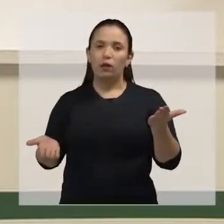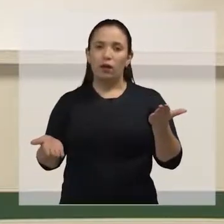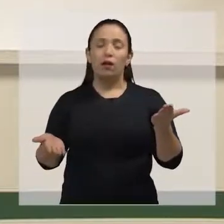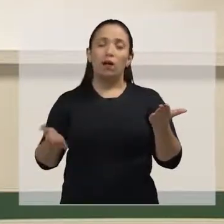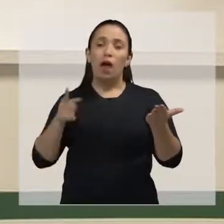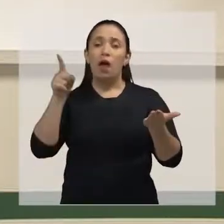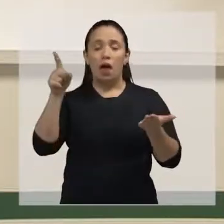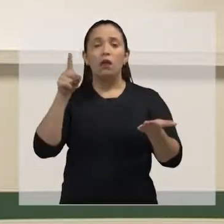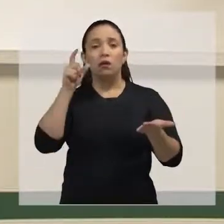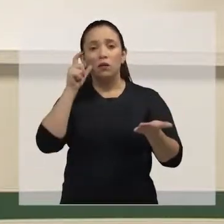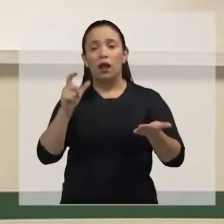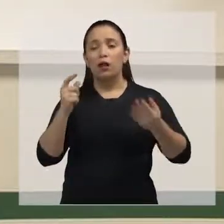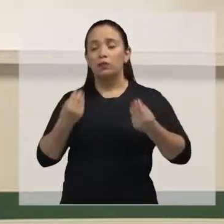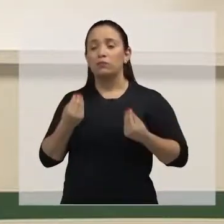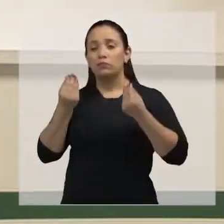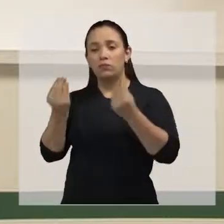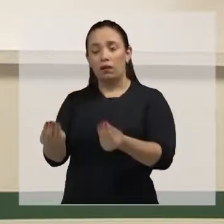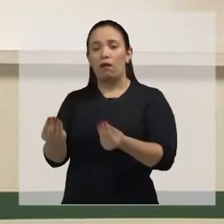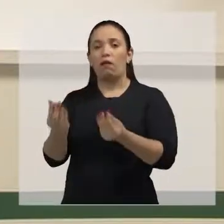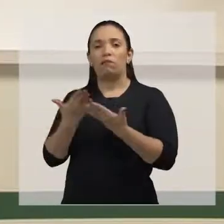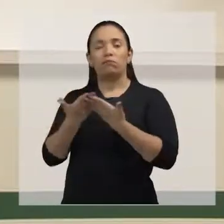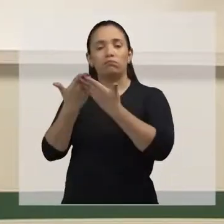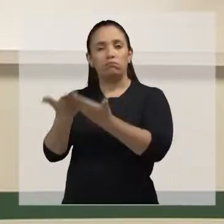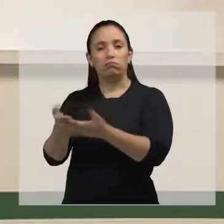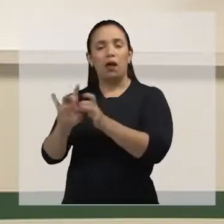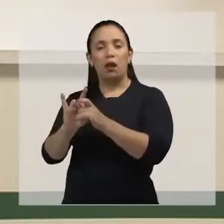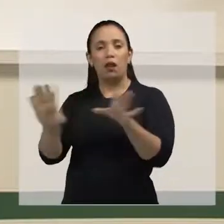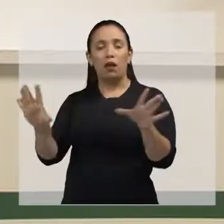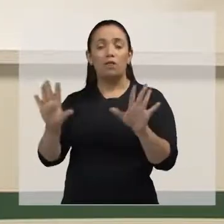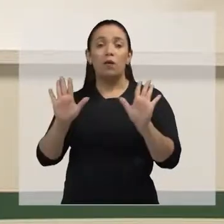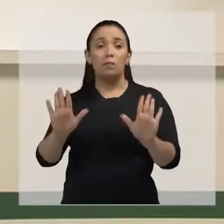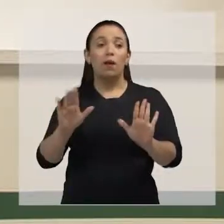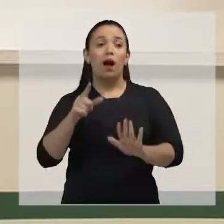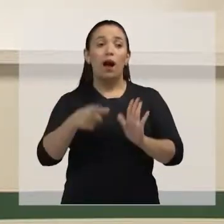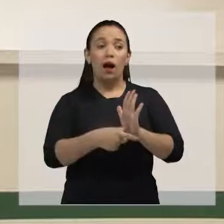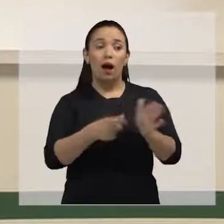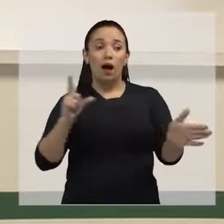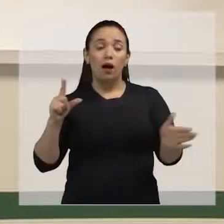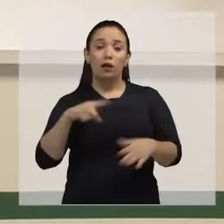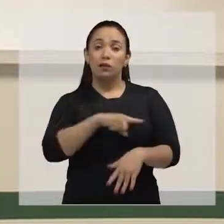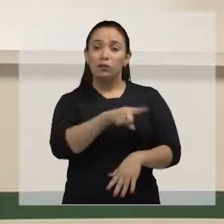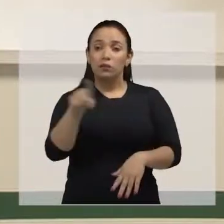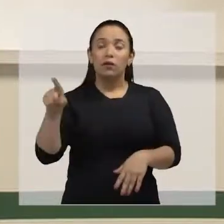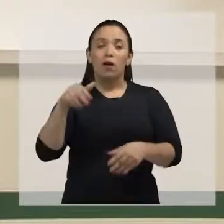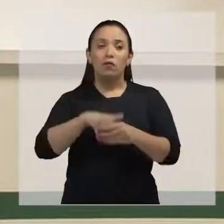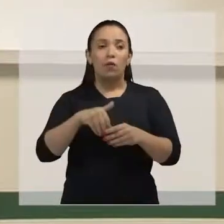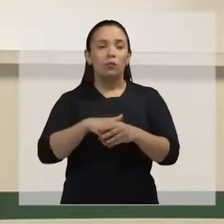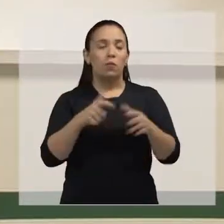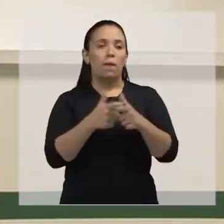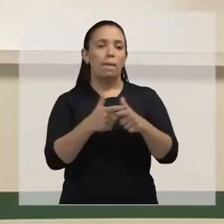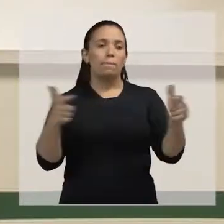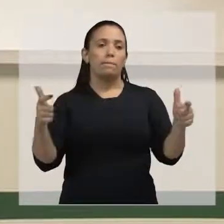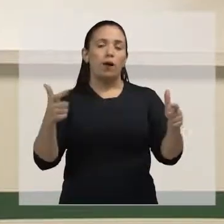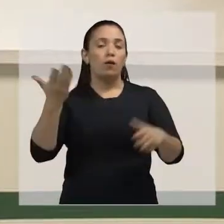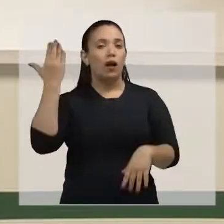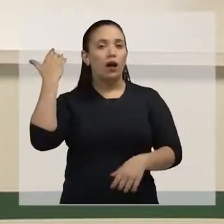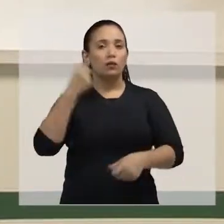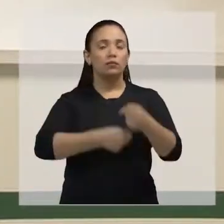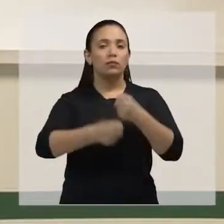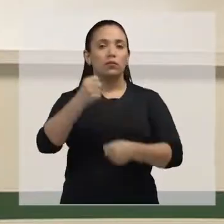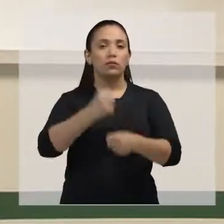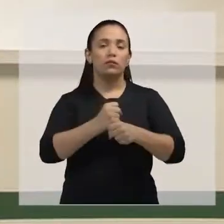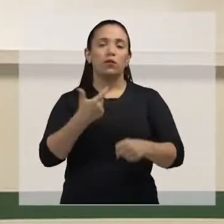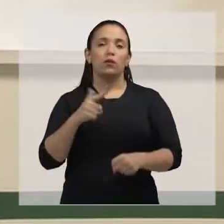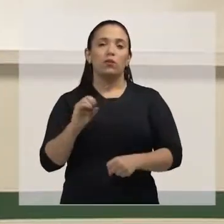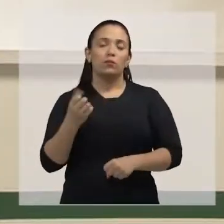habeas corpus, mas ela segue o entendimento já expresso pela instituição Supremo Tribunal Federal, que foi em 2016. Foi o